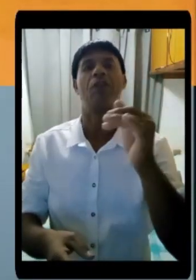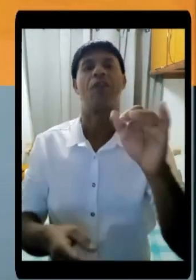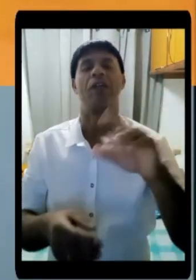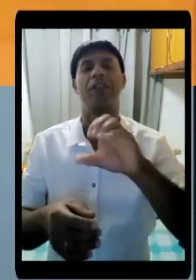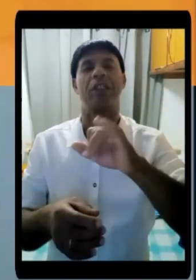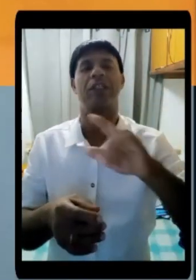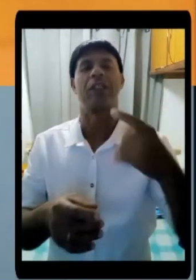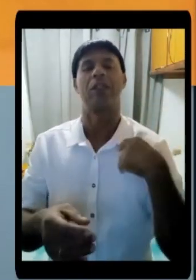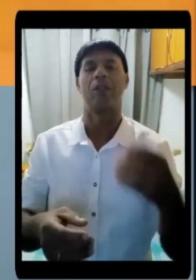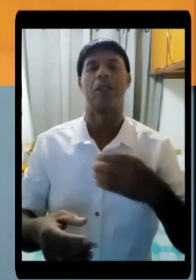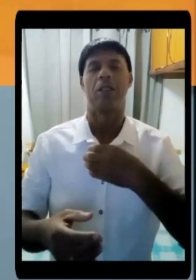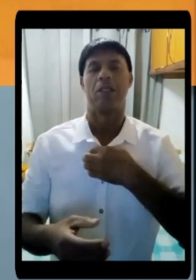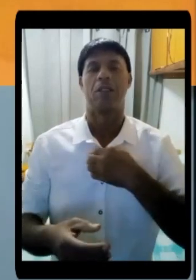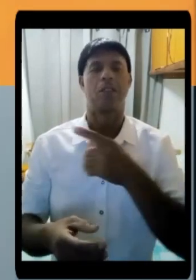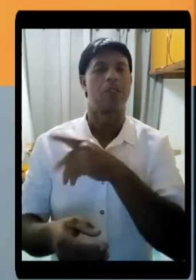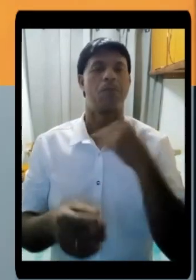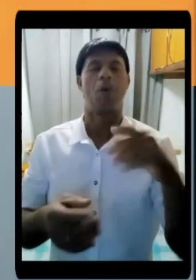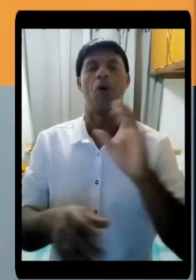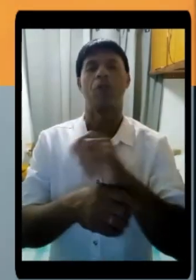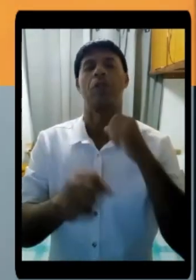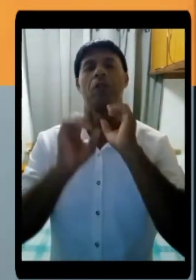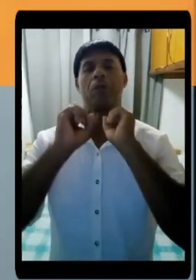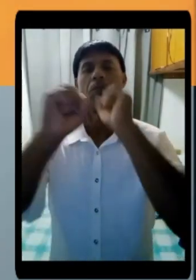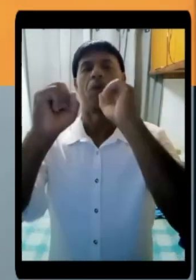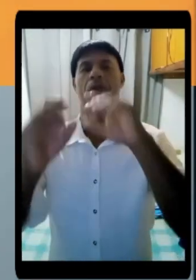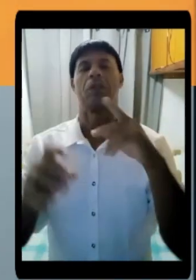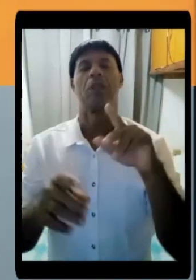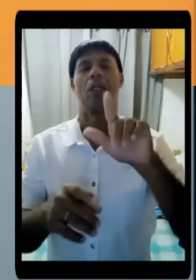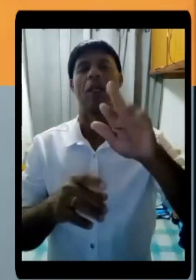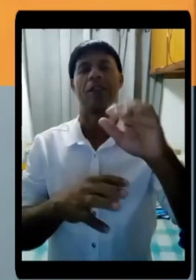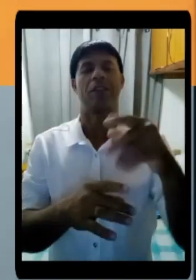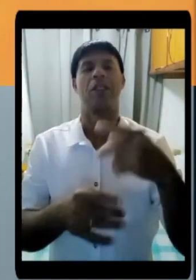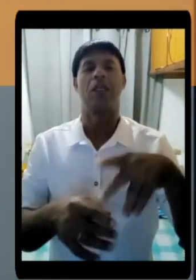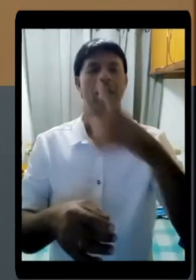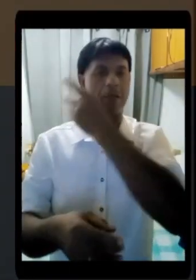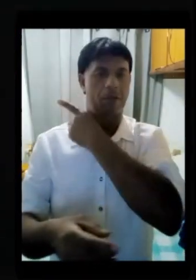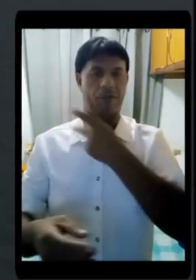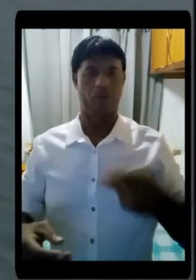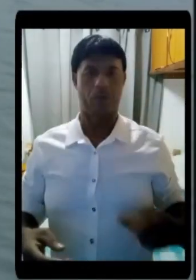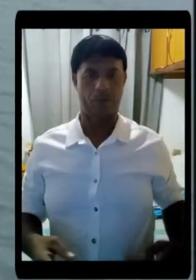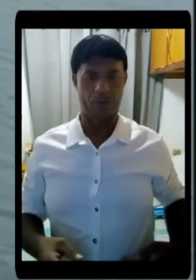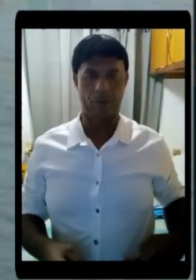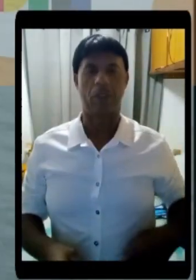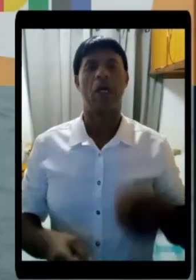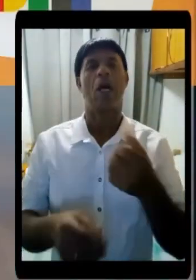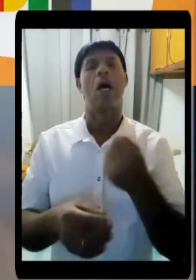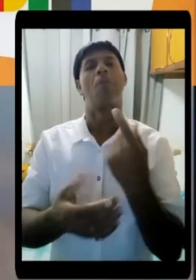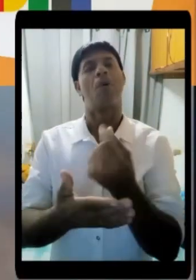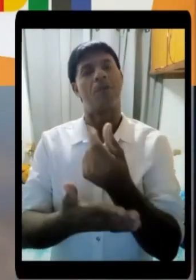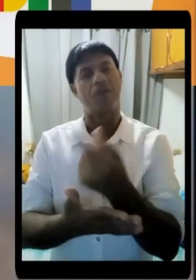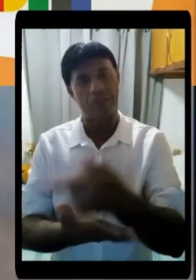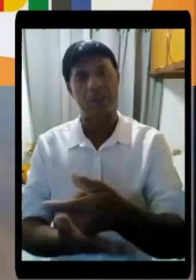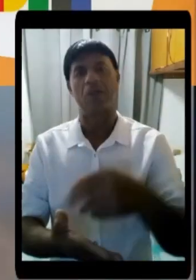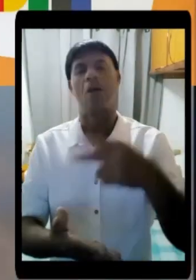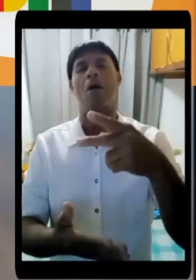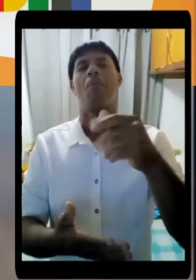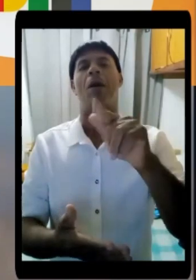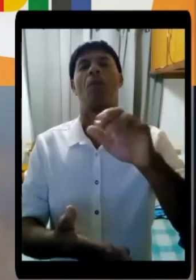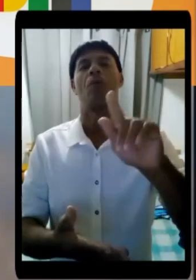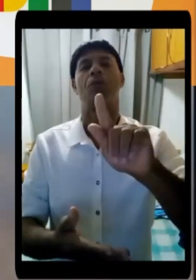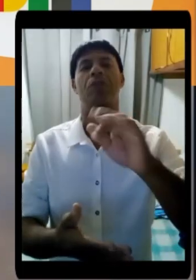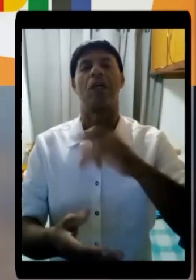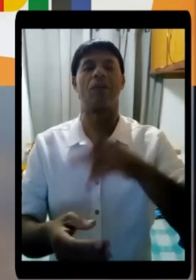de Cultura, Esporte e Lazer de Ibotirama, Prefeitura Municipal. Apoio Financeiro, Paulo Gustavo